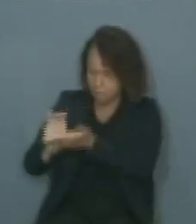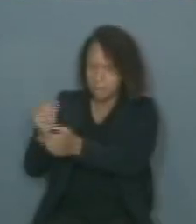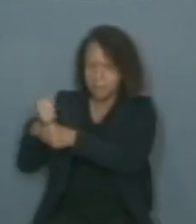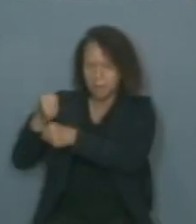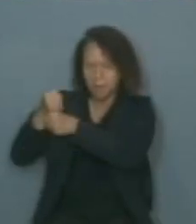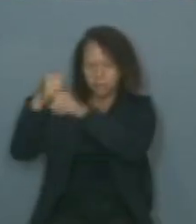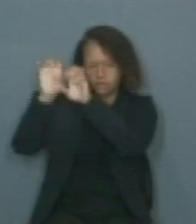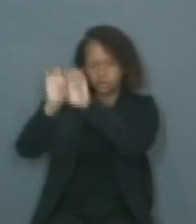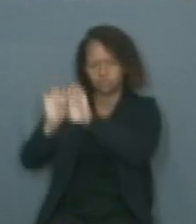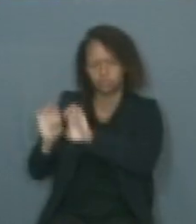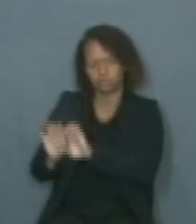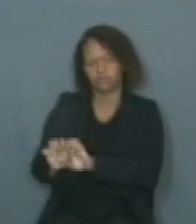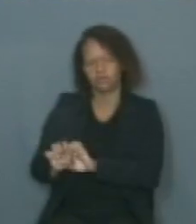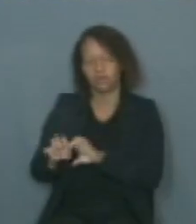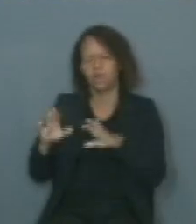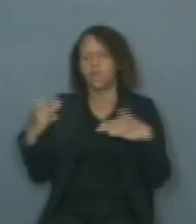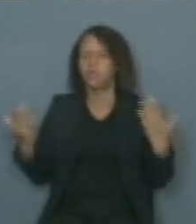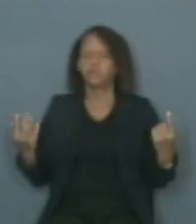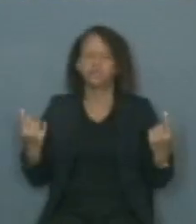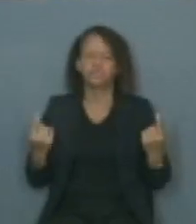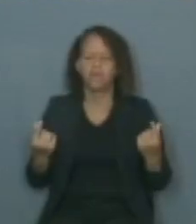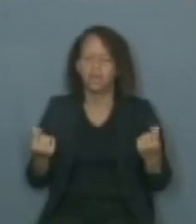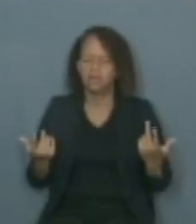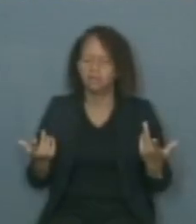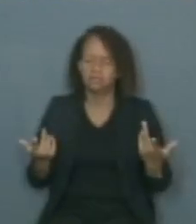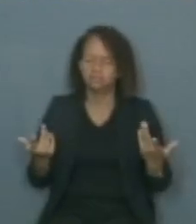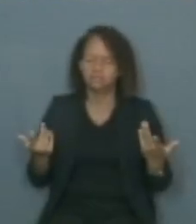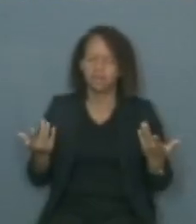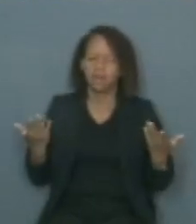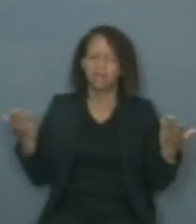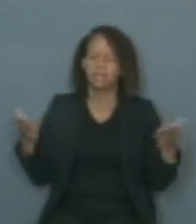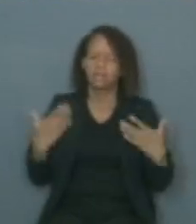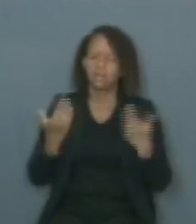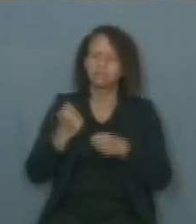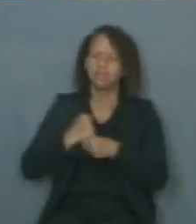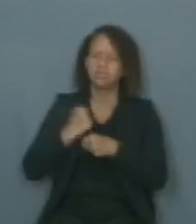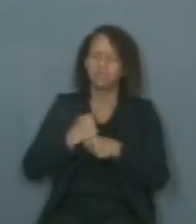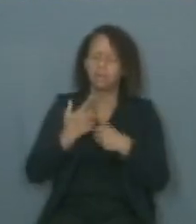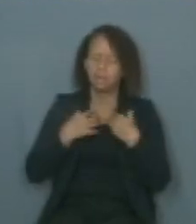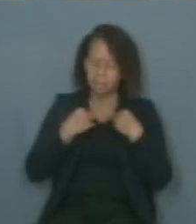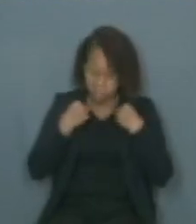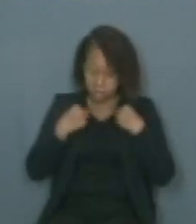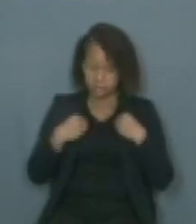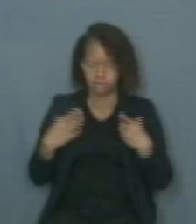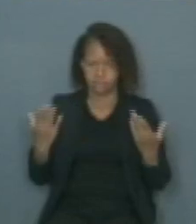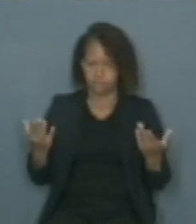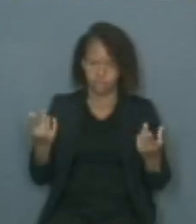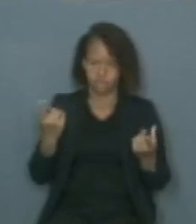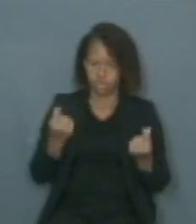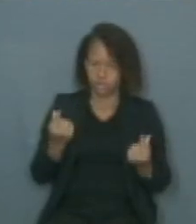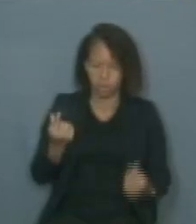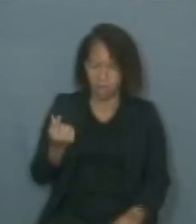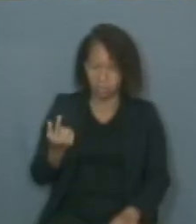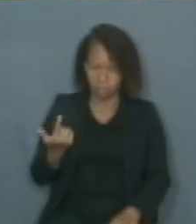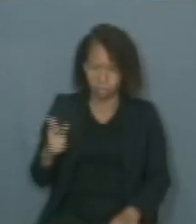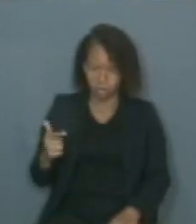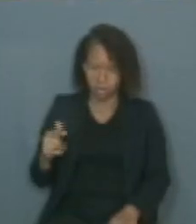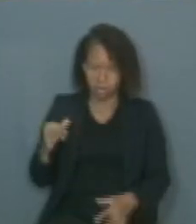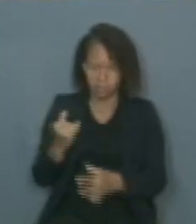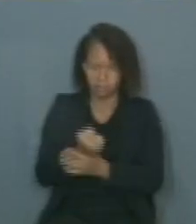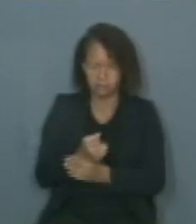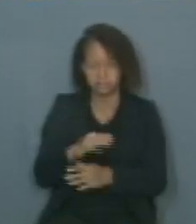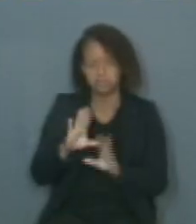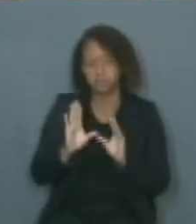de infraestrutura. Onde é que está o dinheiro? Onde é que está a execução dessas obras? Não é suficiente para a gente garantir,